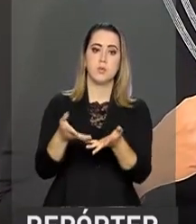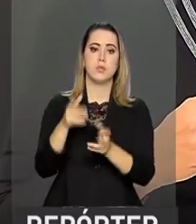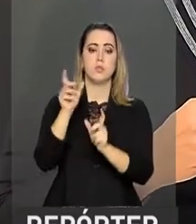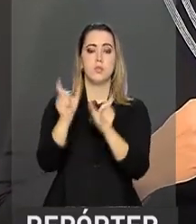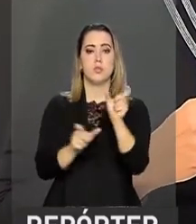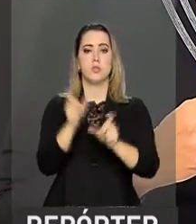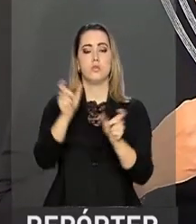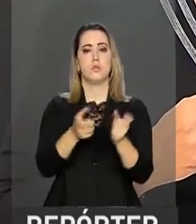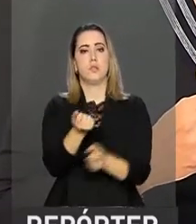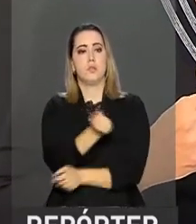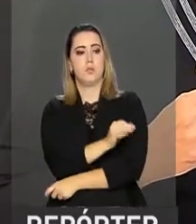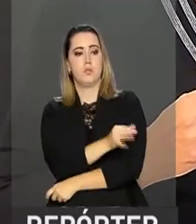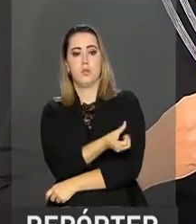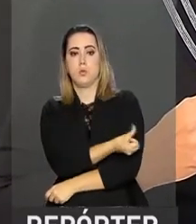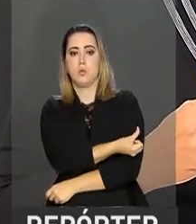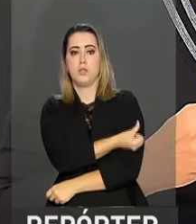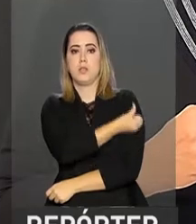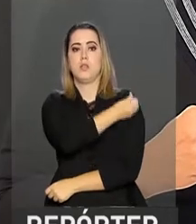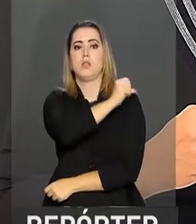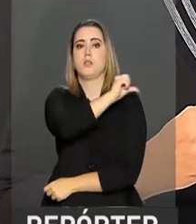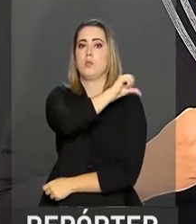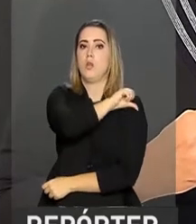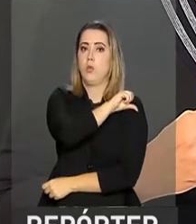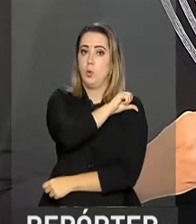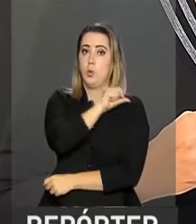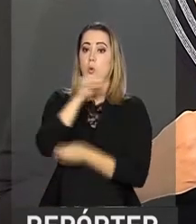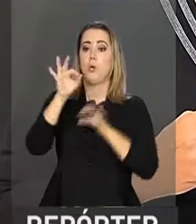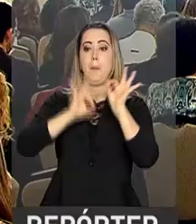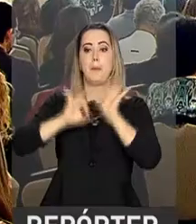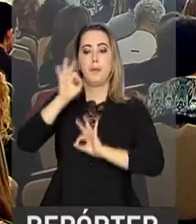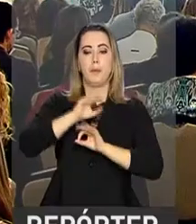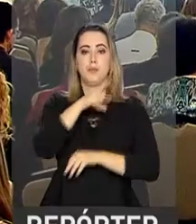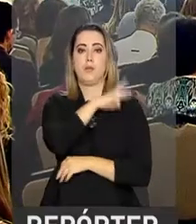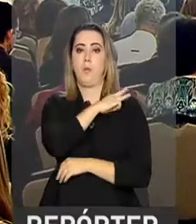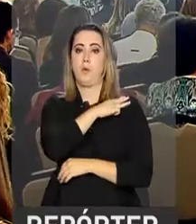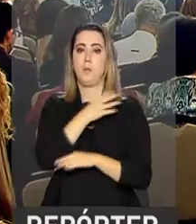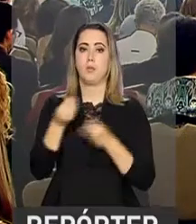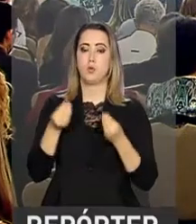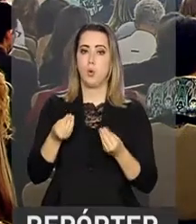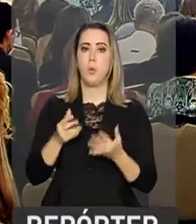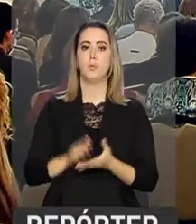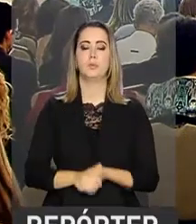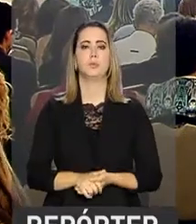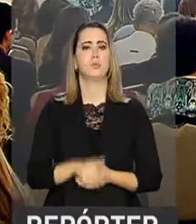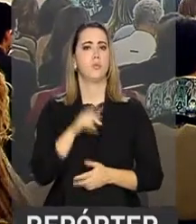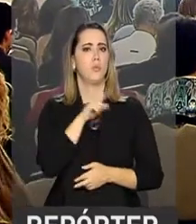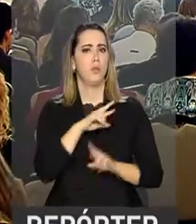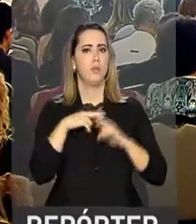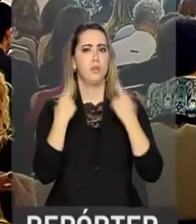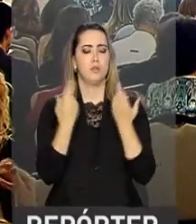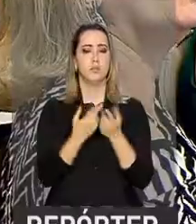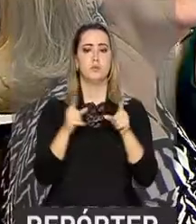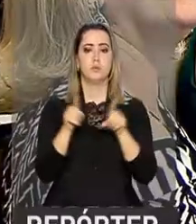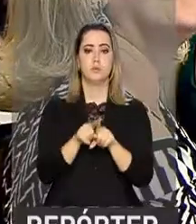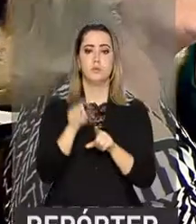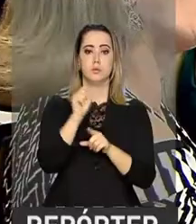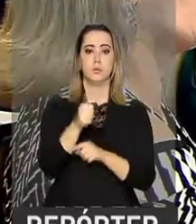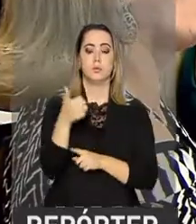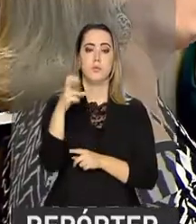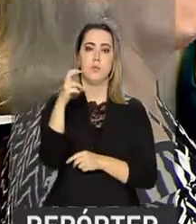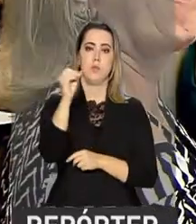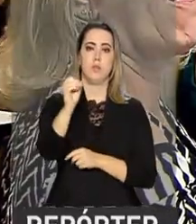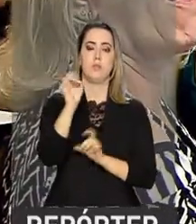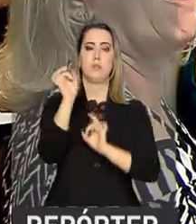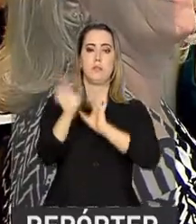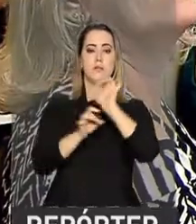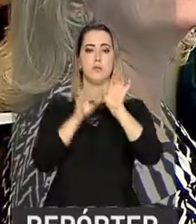do 6º ao 9º ano na preparação para o ensino médio. O encontro reúne cerca de 150 especialistas